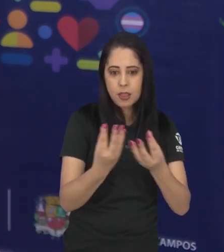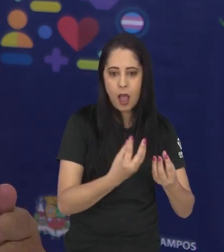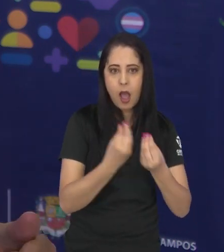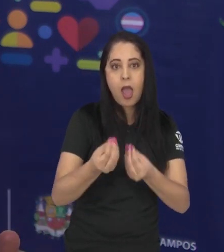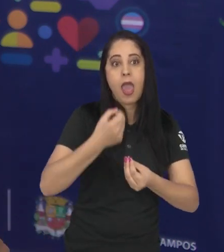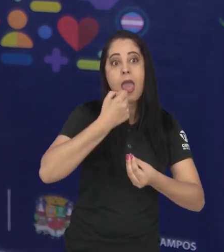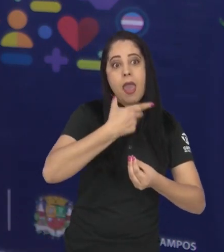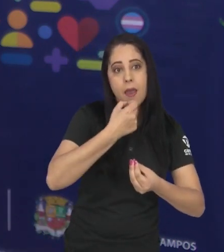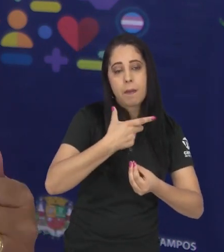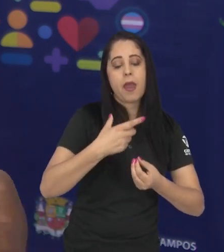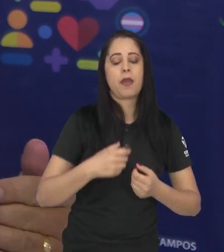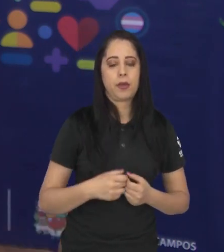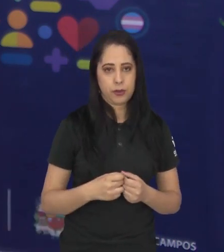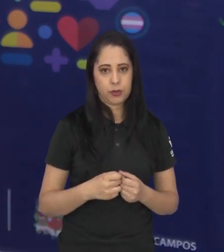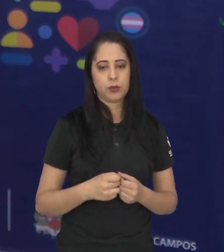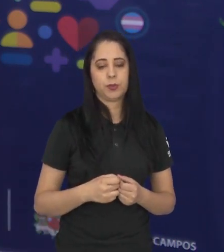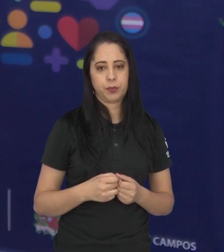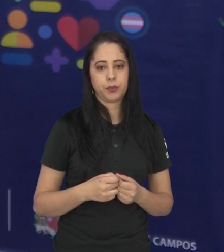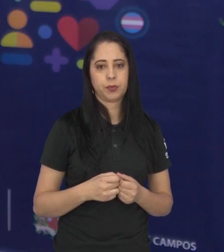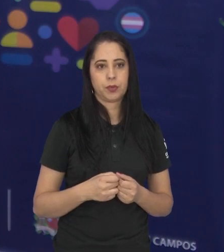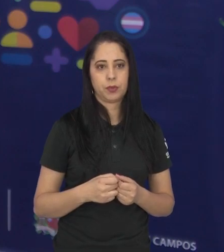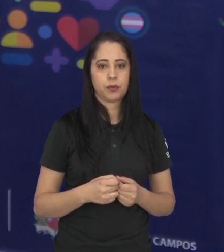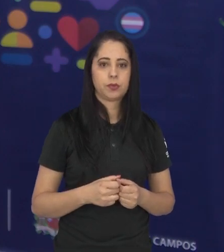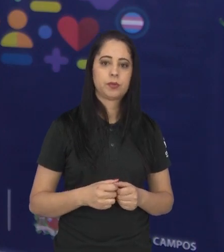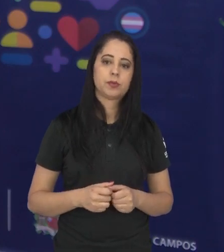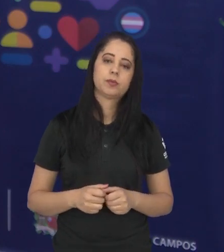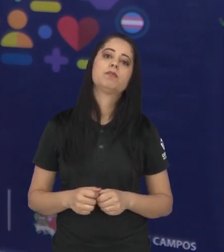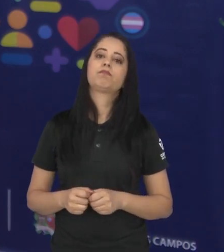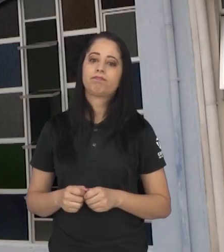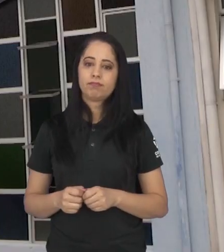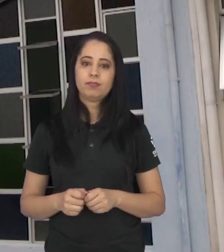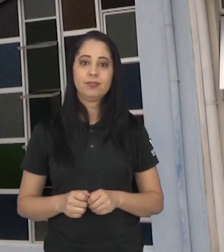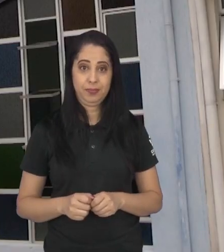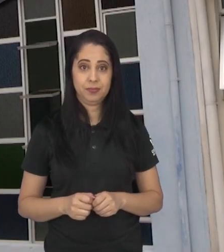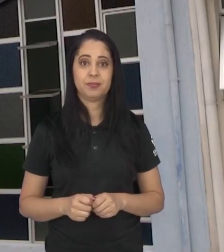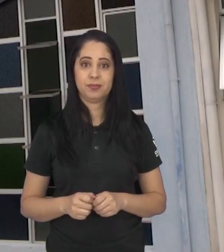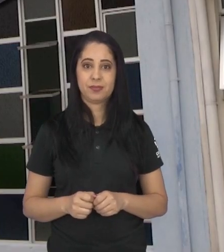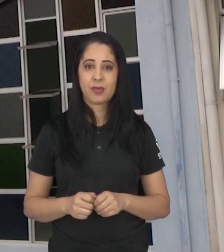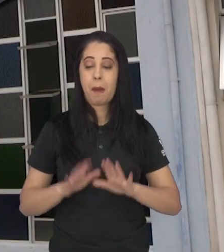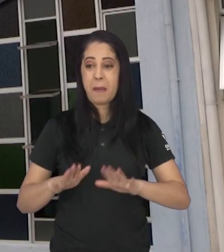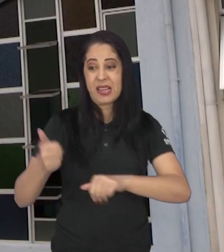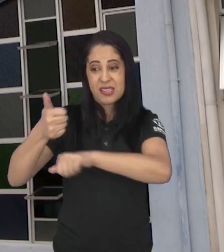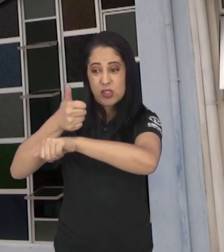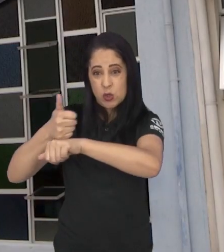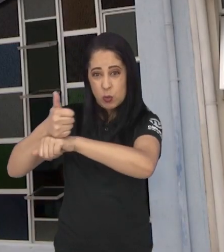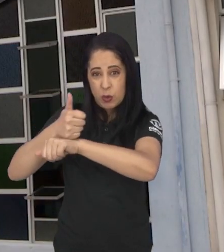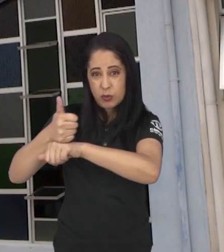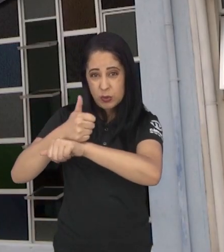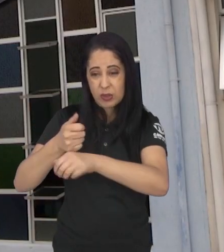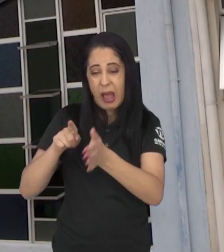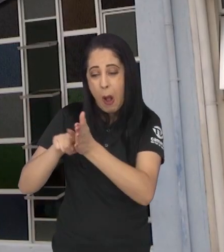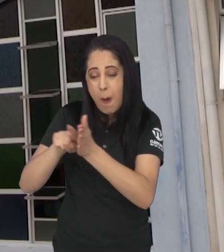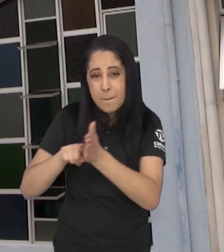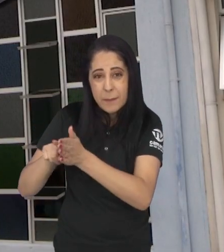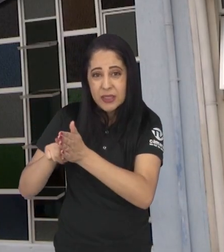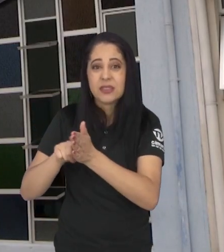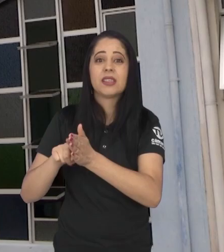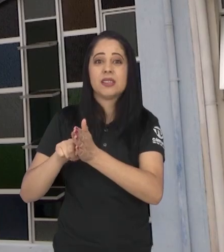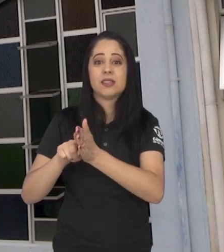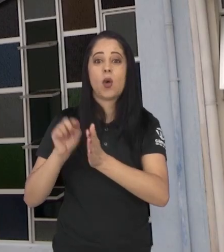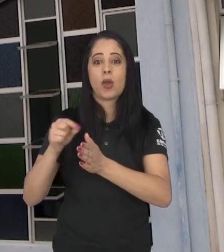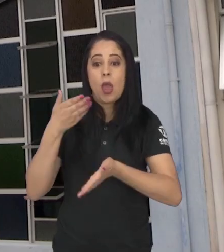viral, CD4, para ver como é que está sendo o resultado desse tratamento. Mas segundo especialistas, mesmo com o avanço